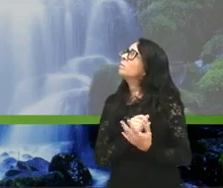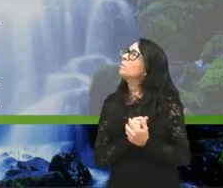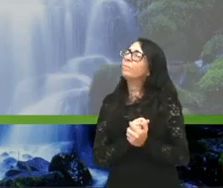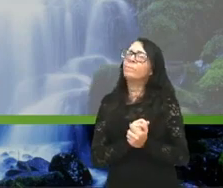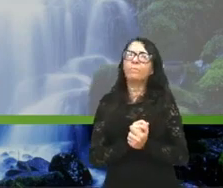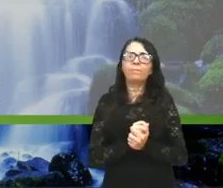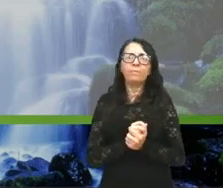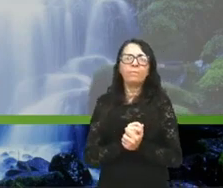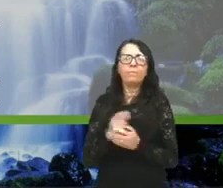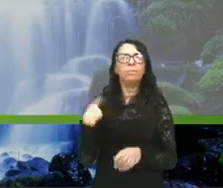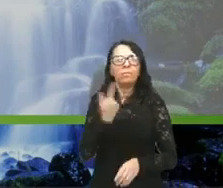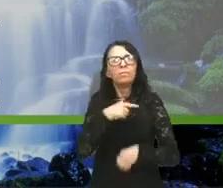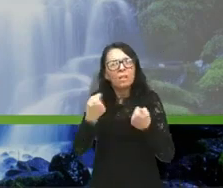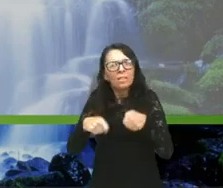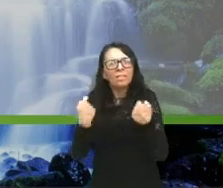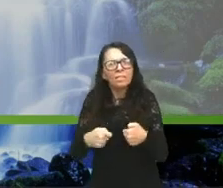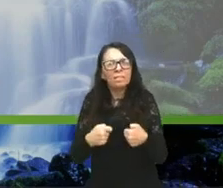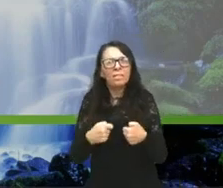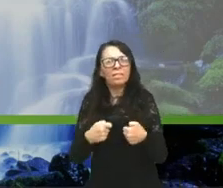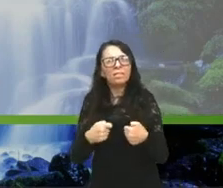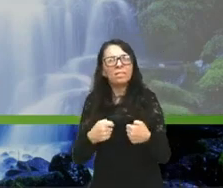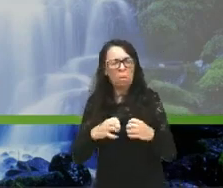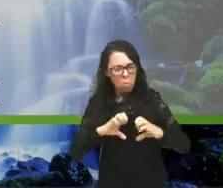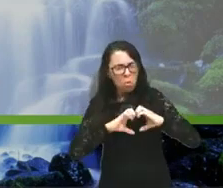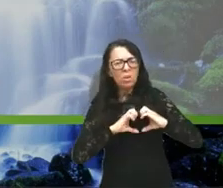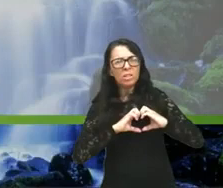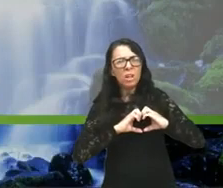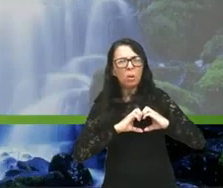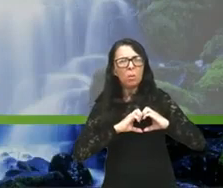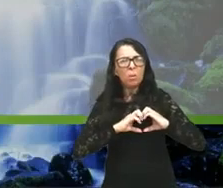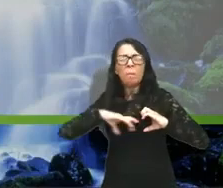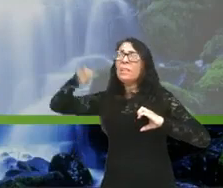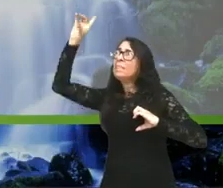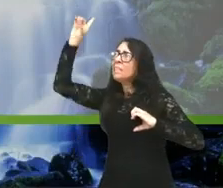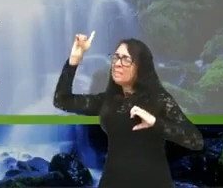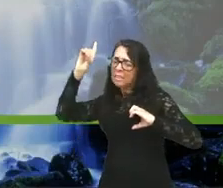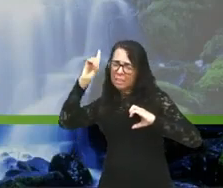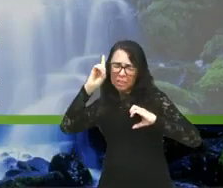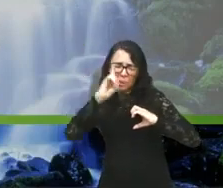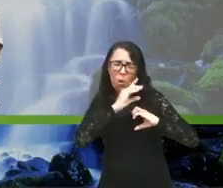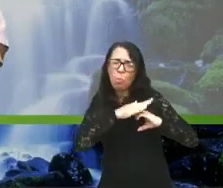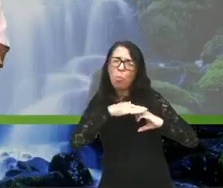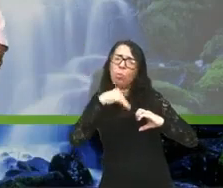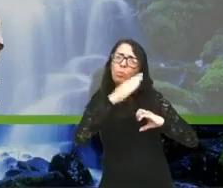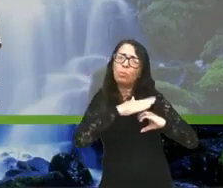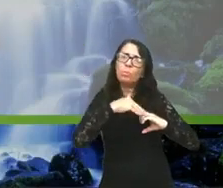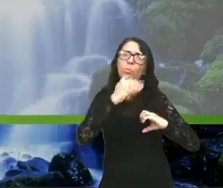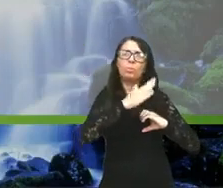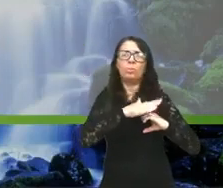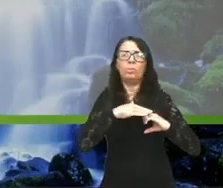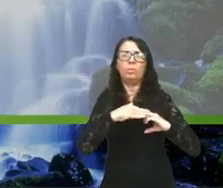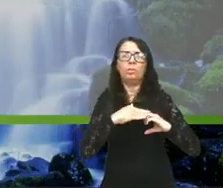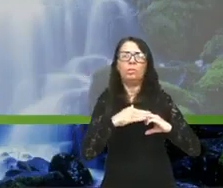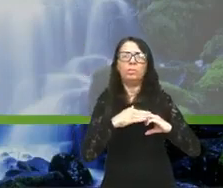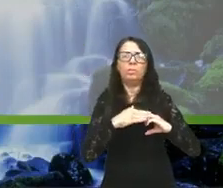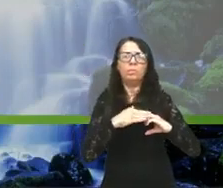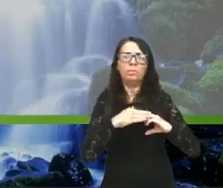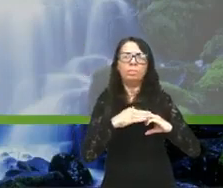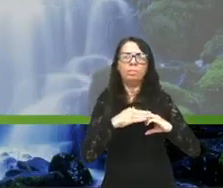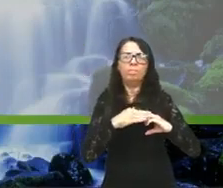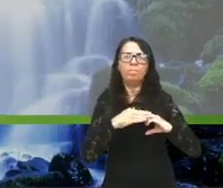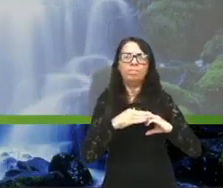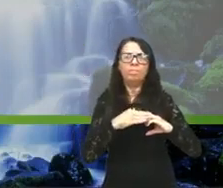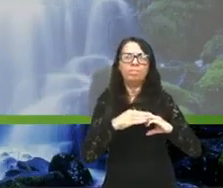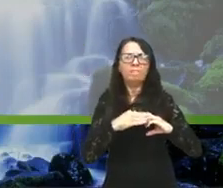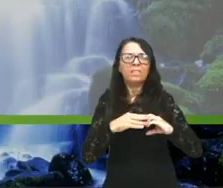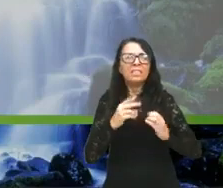Você tem que cuidar do seu coração, do seu interior. Nós temos que cuidar muito mais da nossa vida interior, da nossa espiritualidade, e